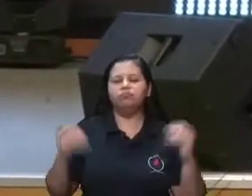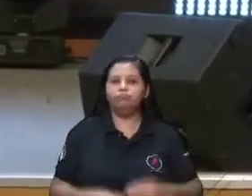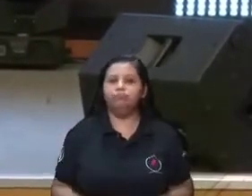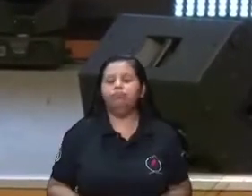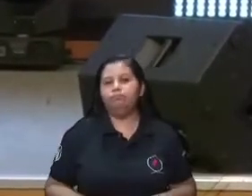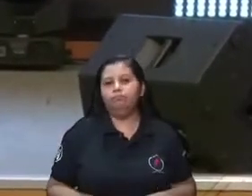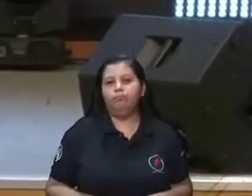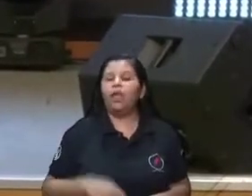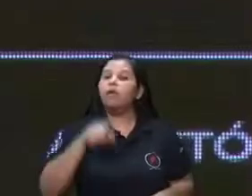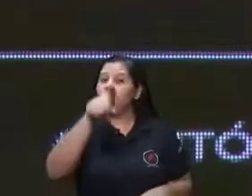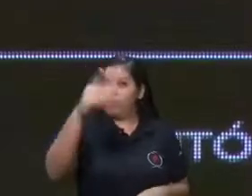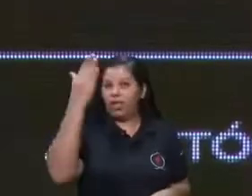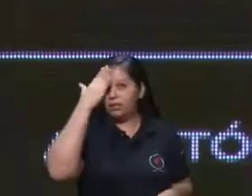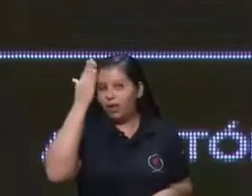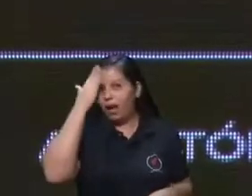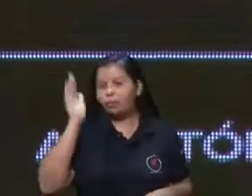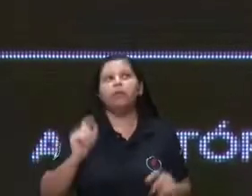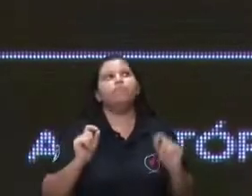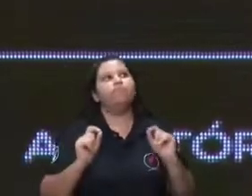Você sabe que,